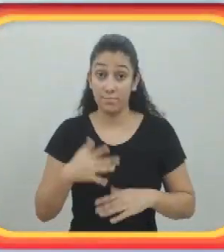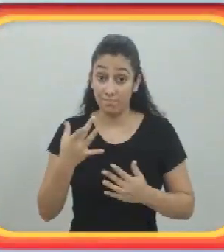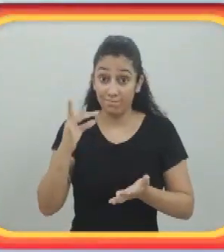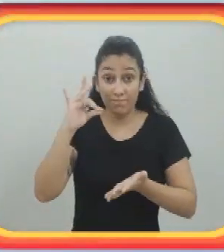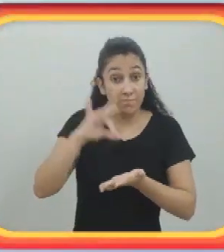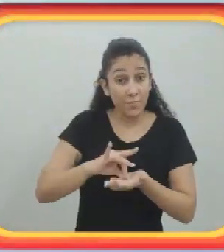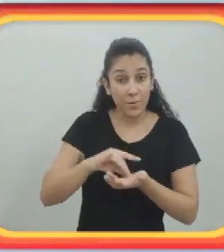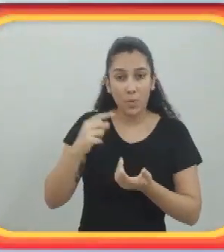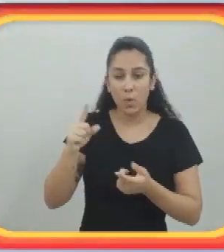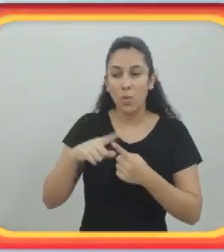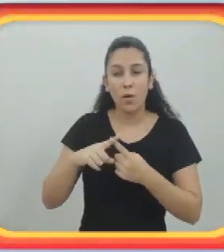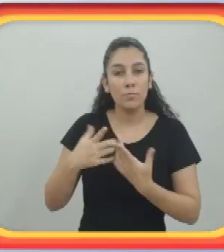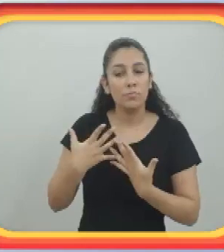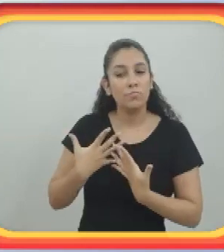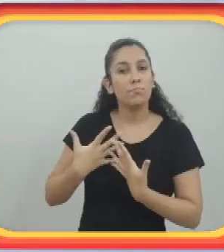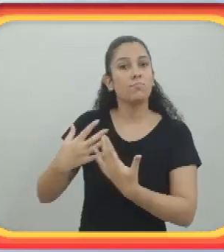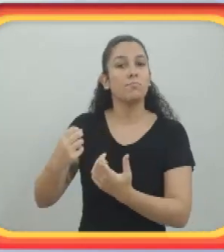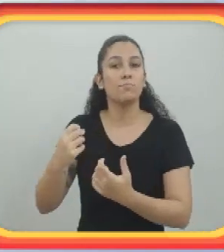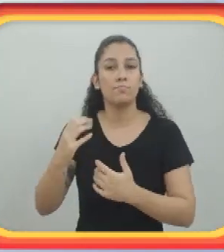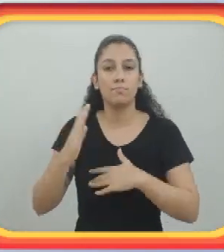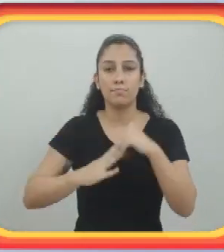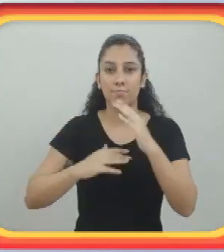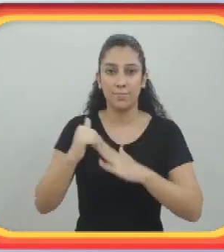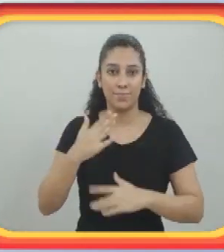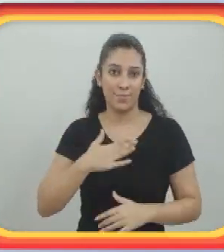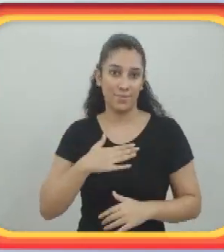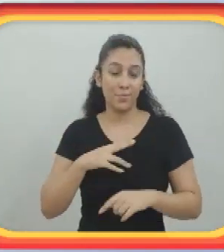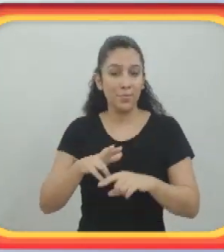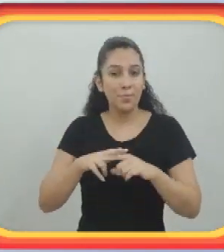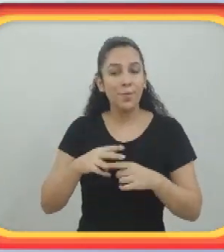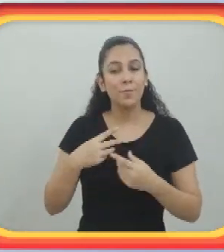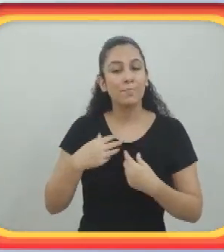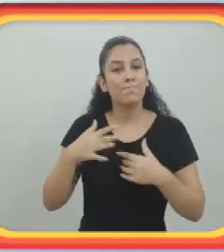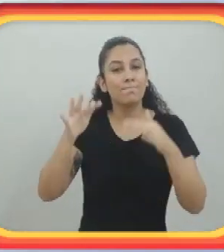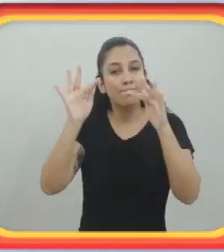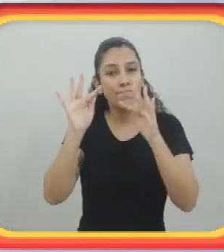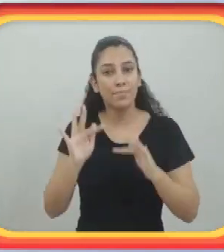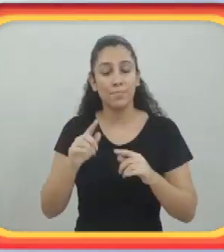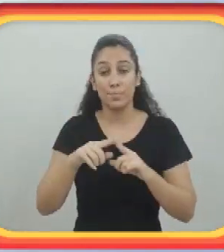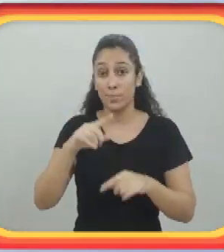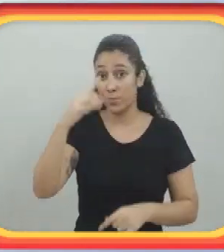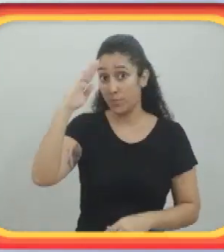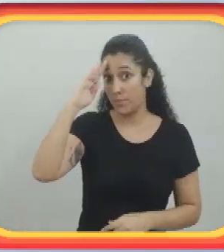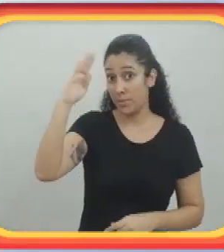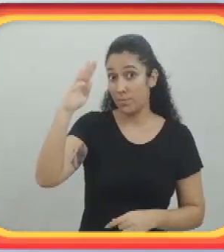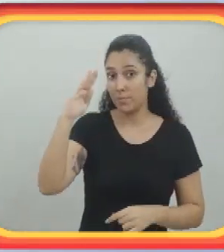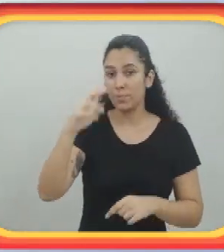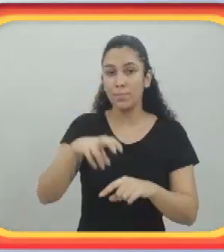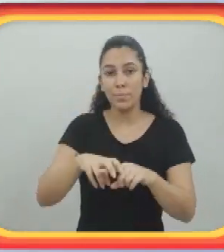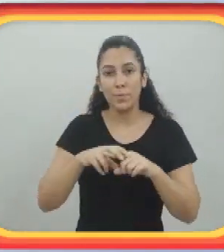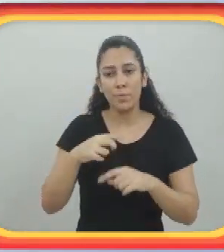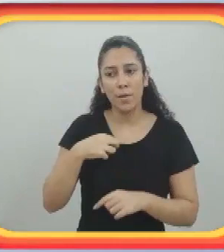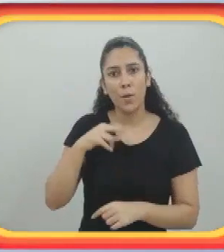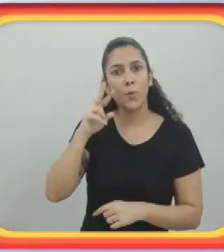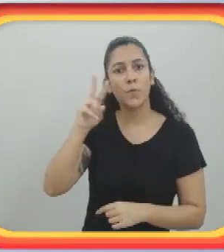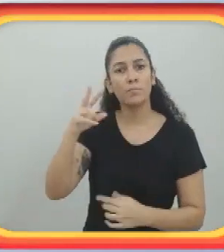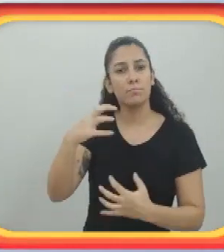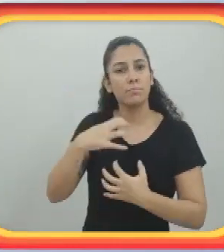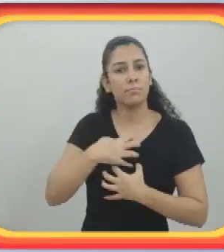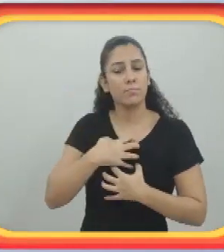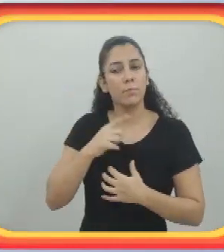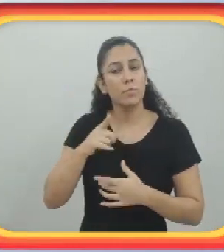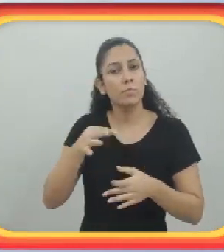dele ter se inspirado, né, na minha carreira, na minha profissão, me deixa realmente muito feliz. Principalmente porque eu vejo